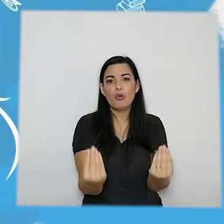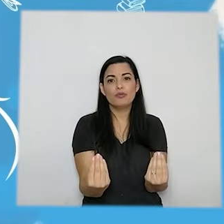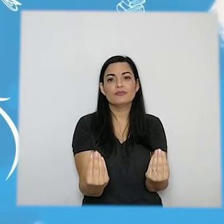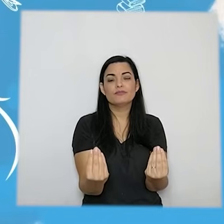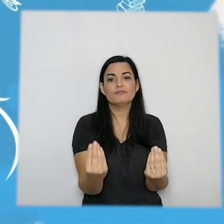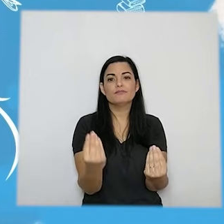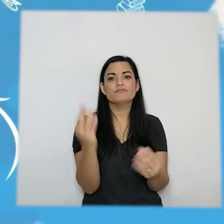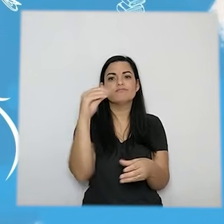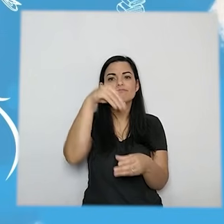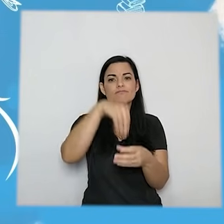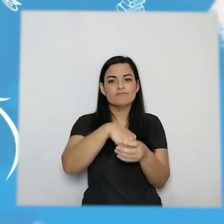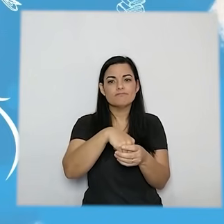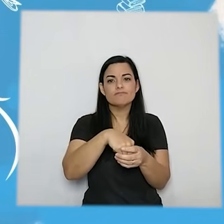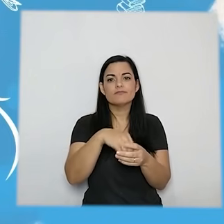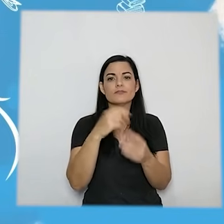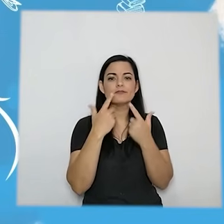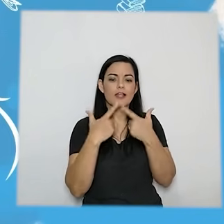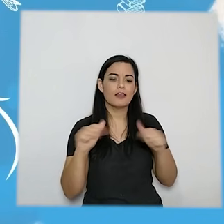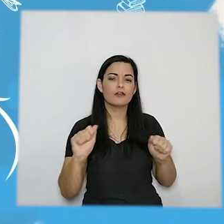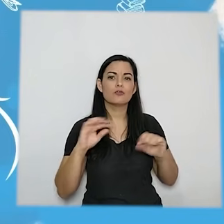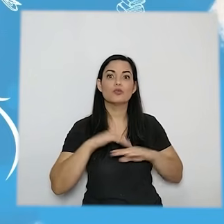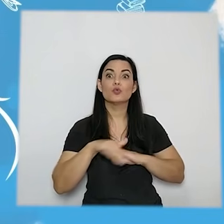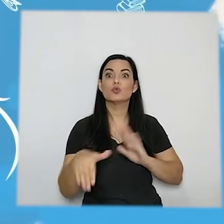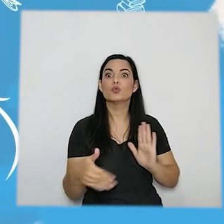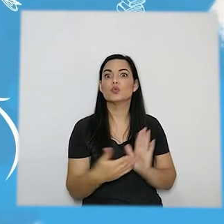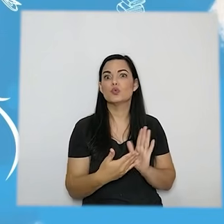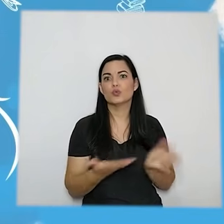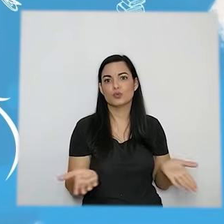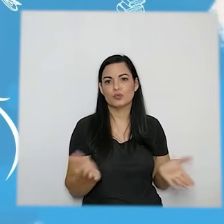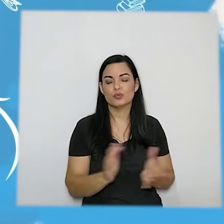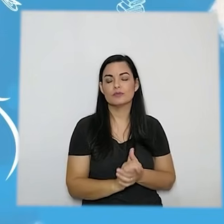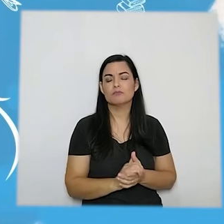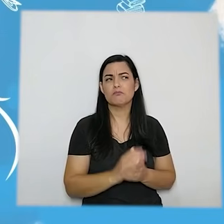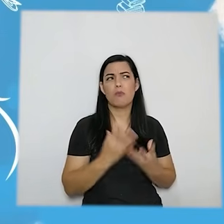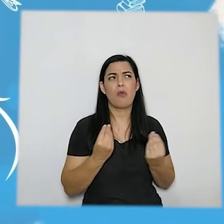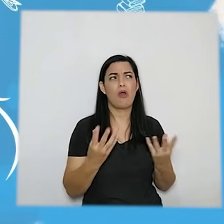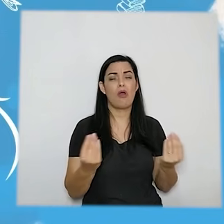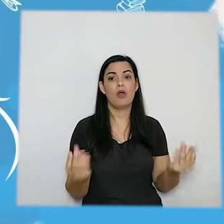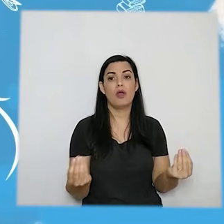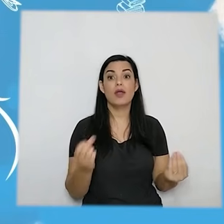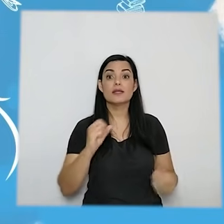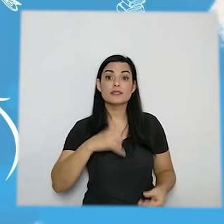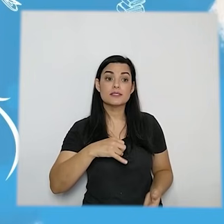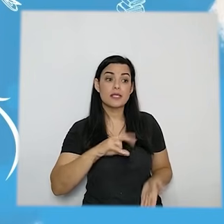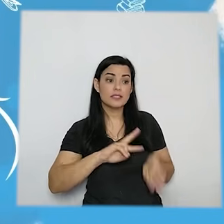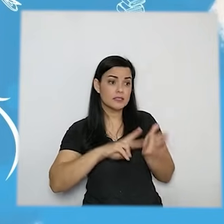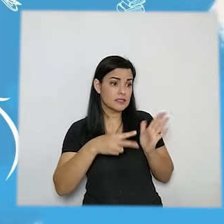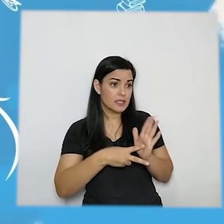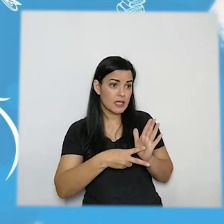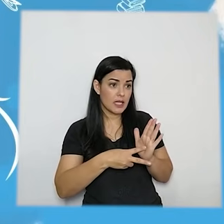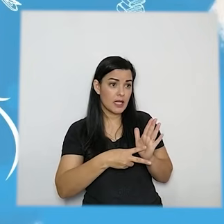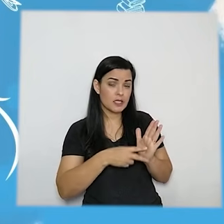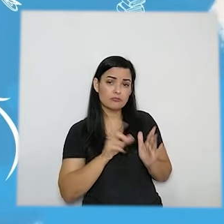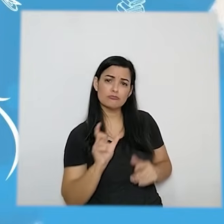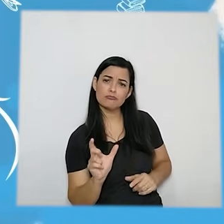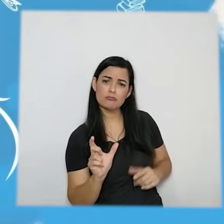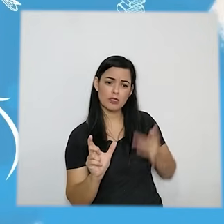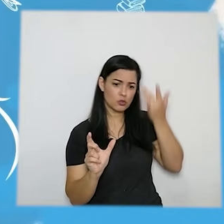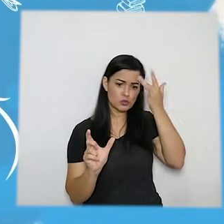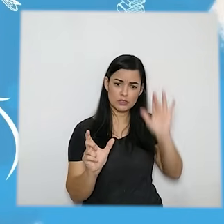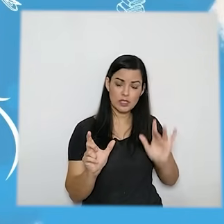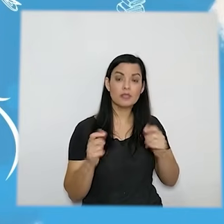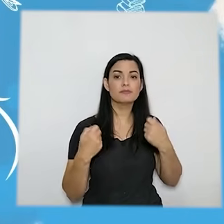língua portuguesa é muito grande. Então, se eu não sei o significado de algo, eu preciso